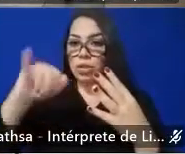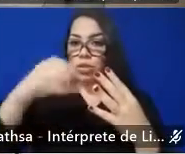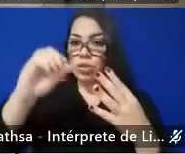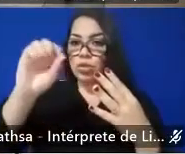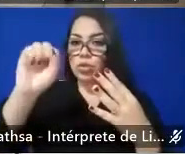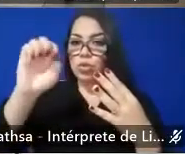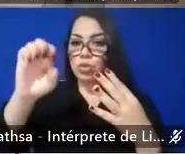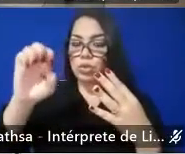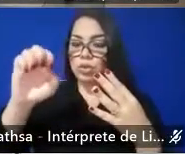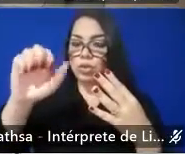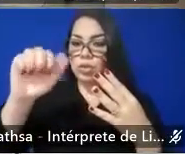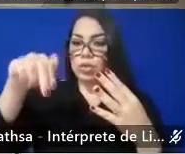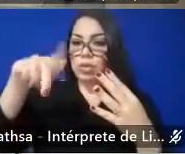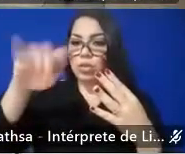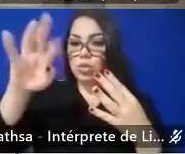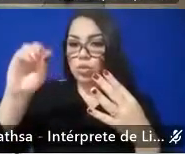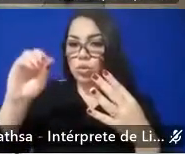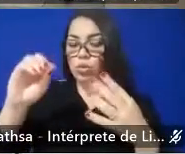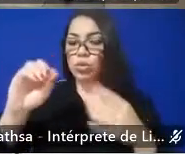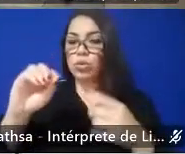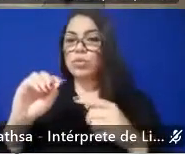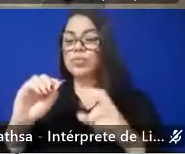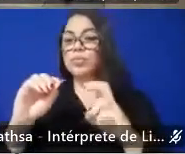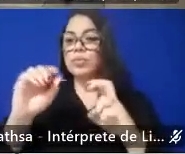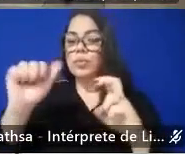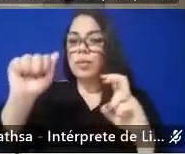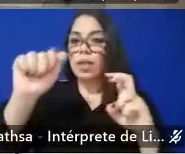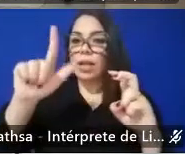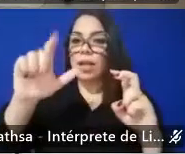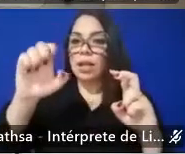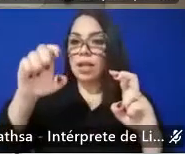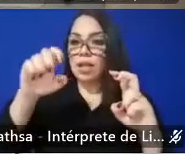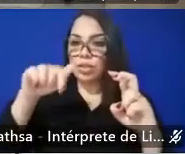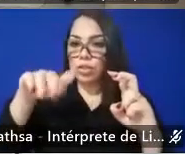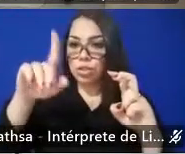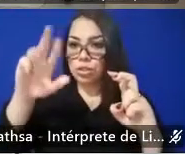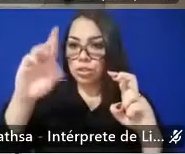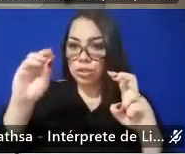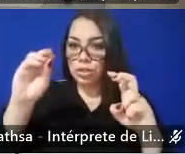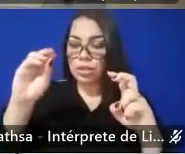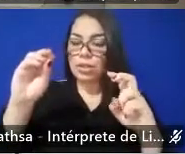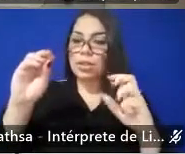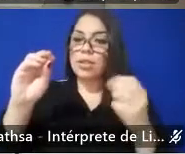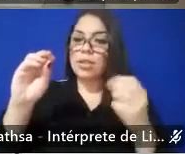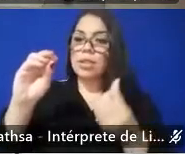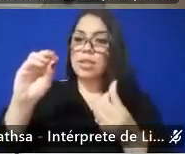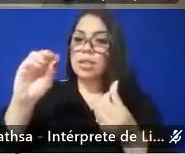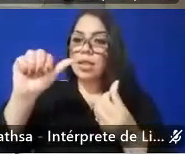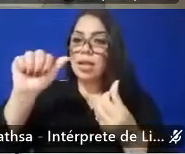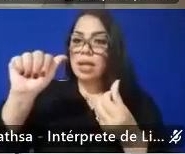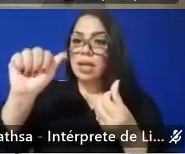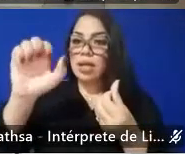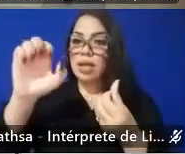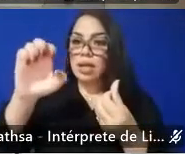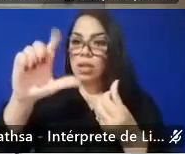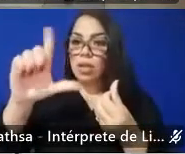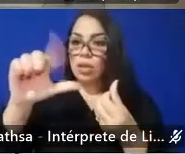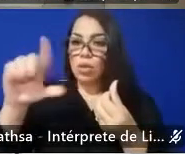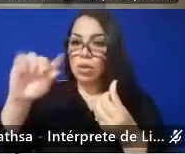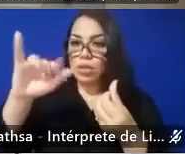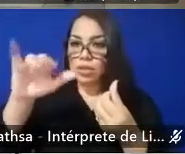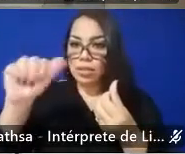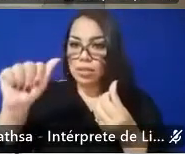Dr Alexandre Araripe Marinho Doutora Eloisa Maria Augusta Miguel Dr José Roberto